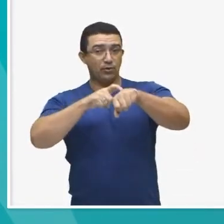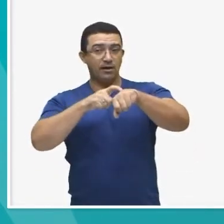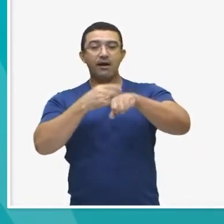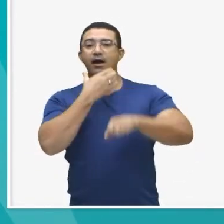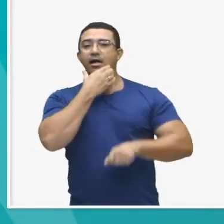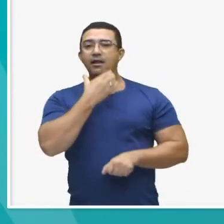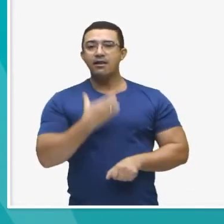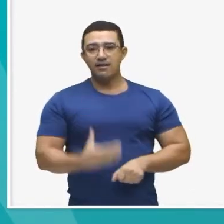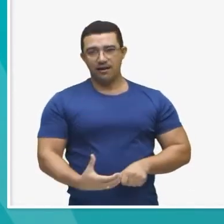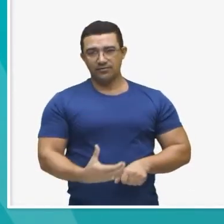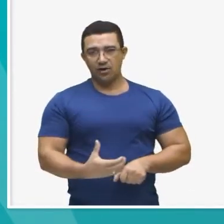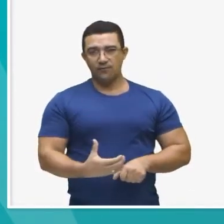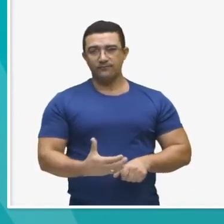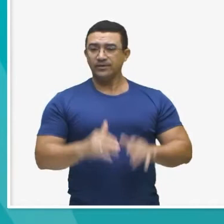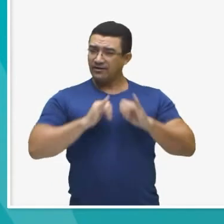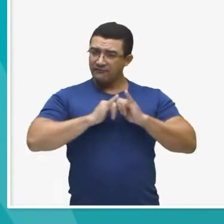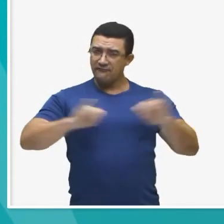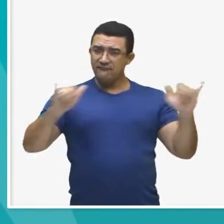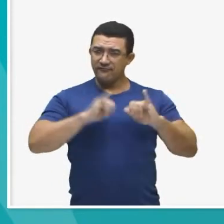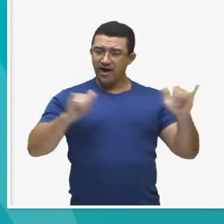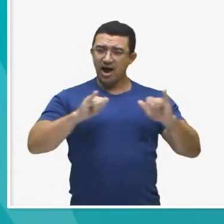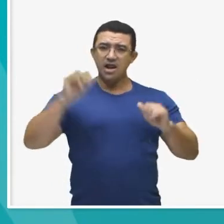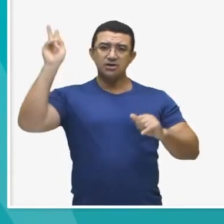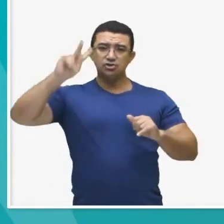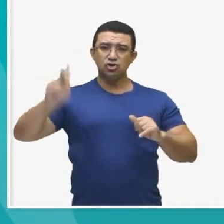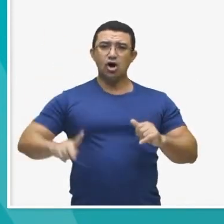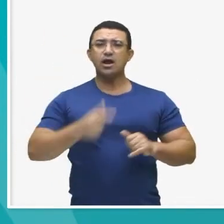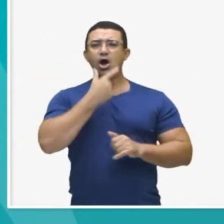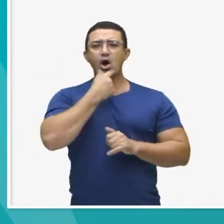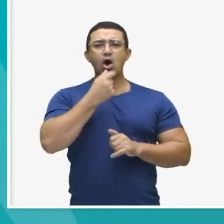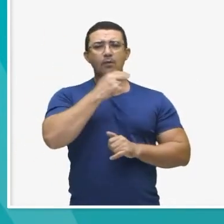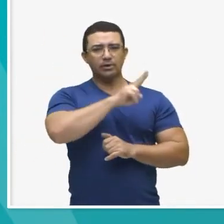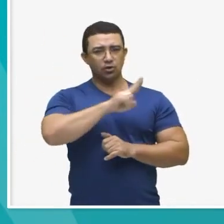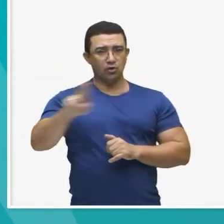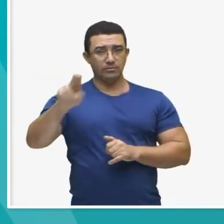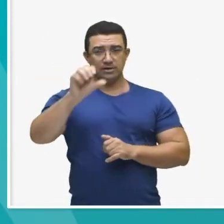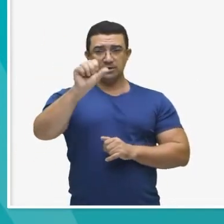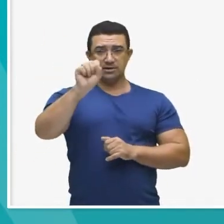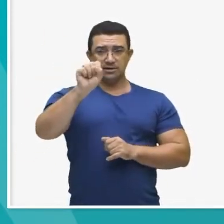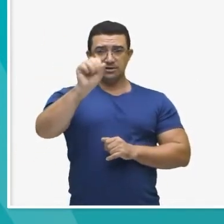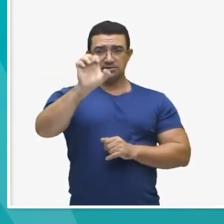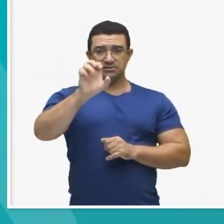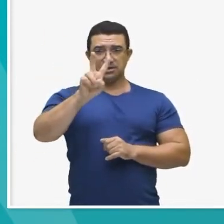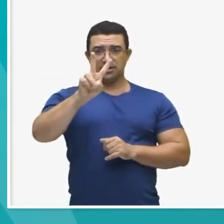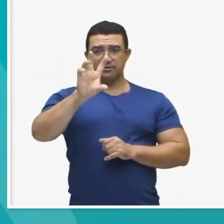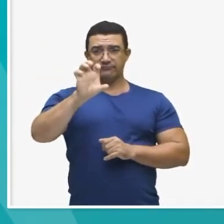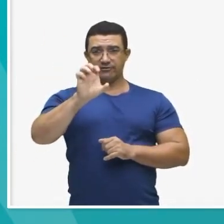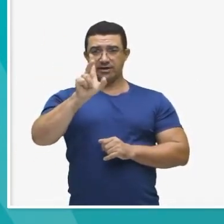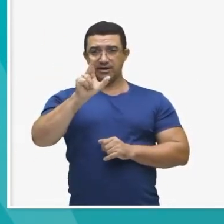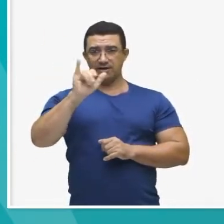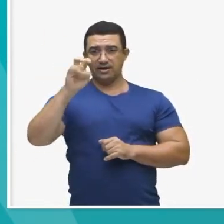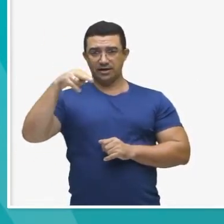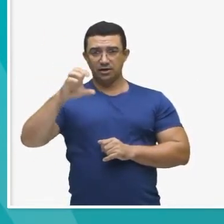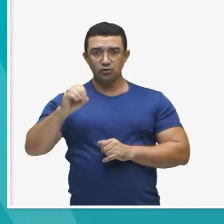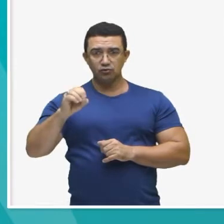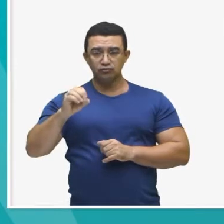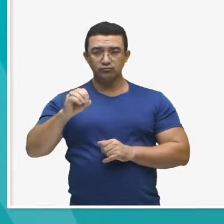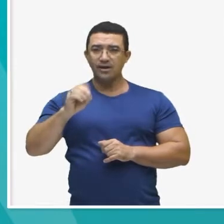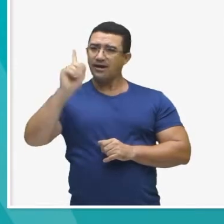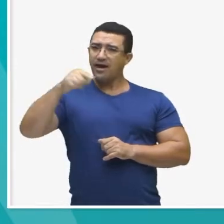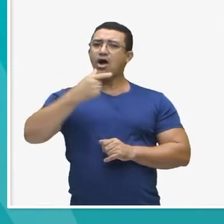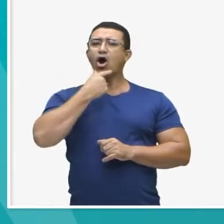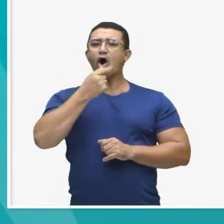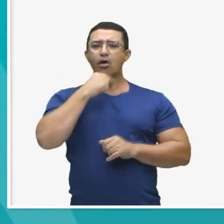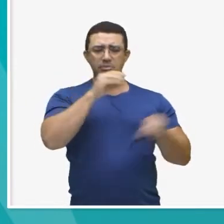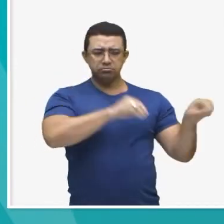conta para nós a história de Severino. Isso mesmo, Severino retirante. Ele está retirando do